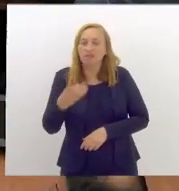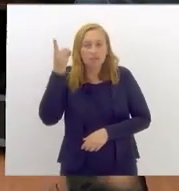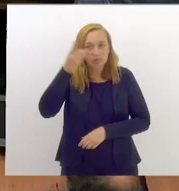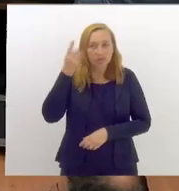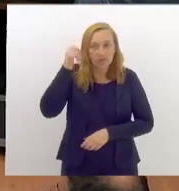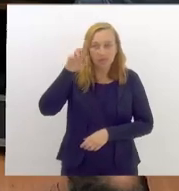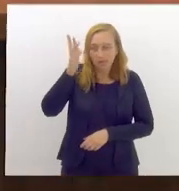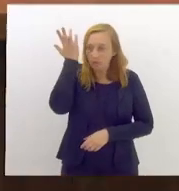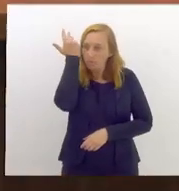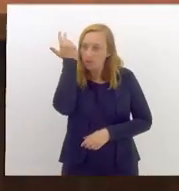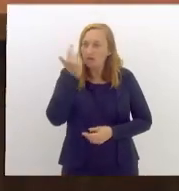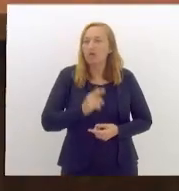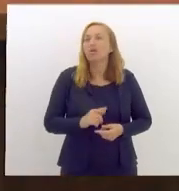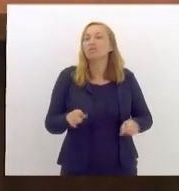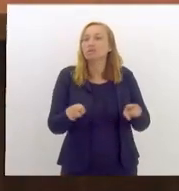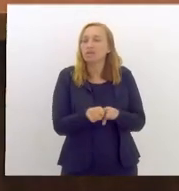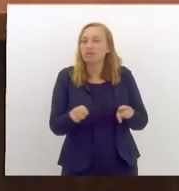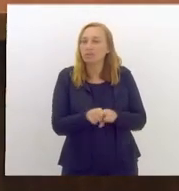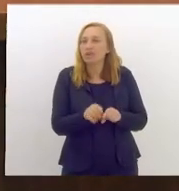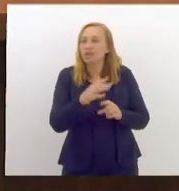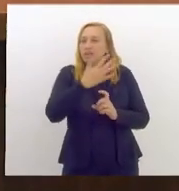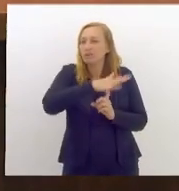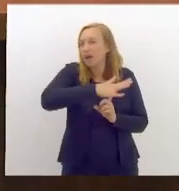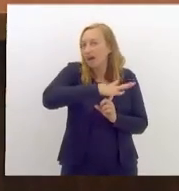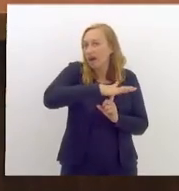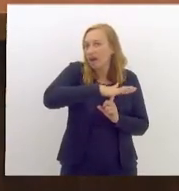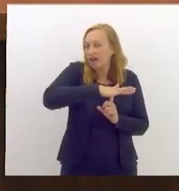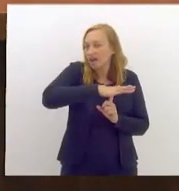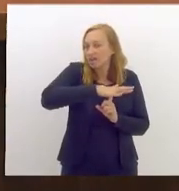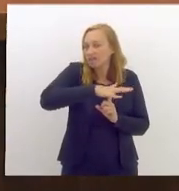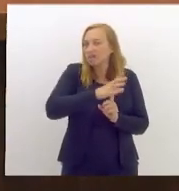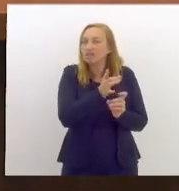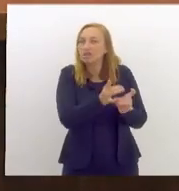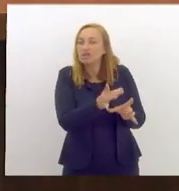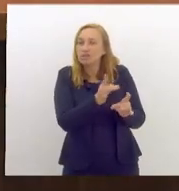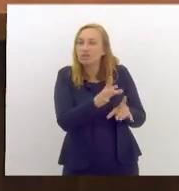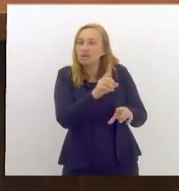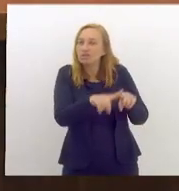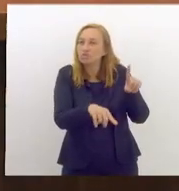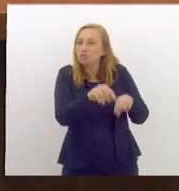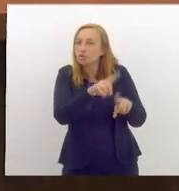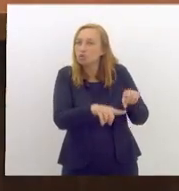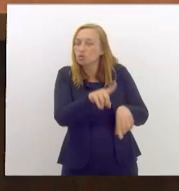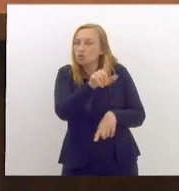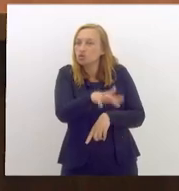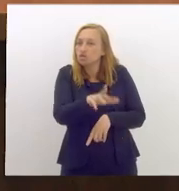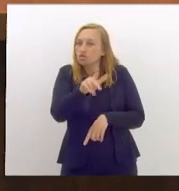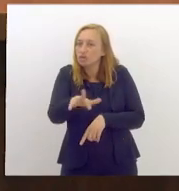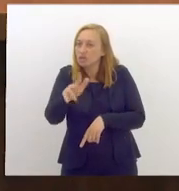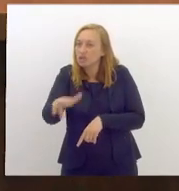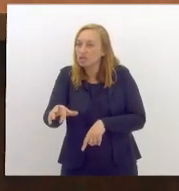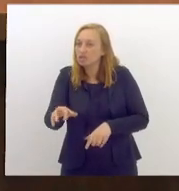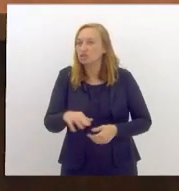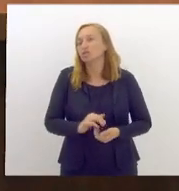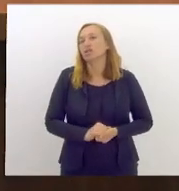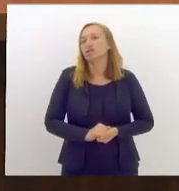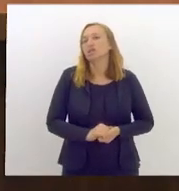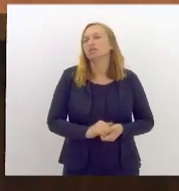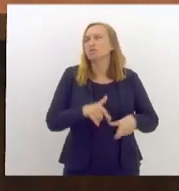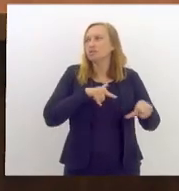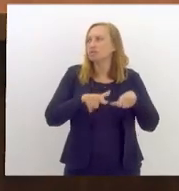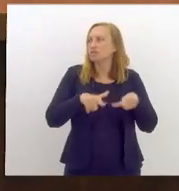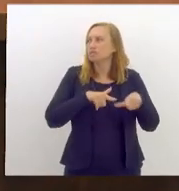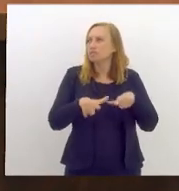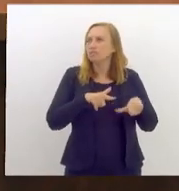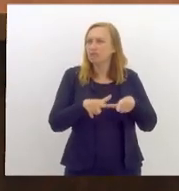Deputado ele eu marco ele como barracas que vendem ali diferentes é tipos de trabalho